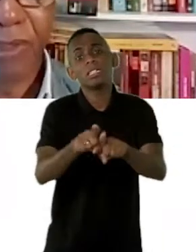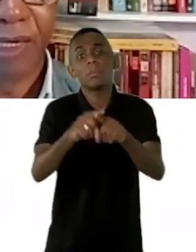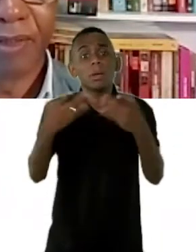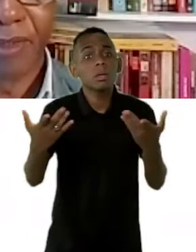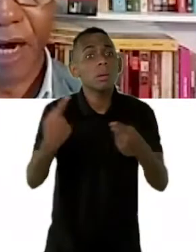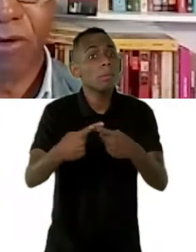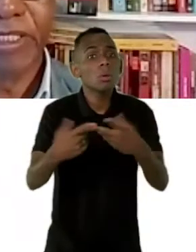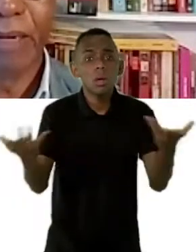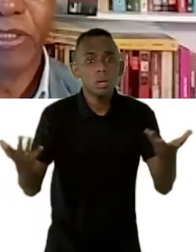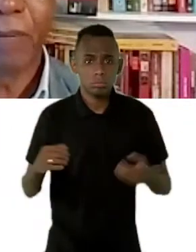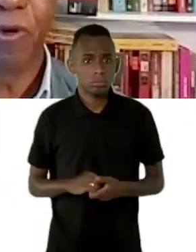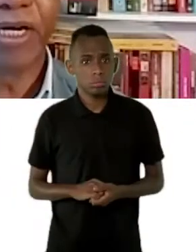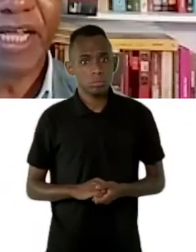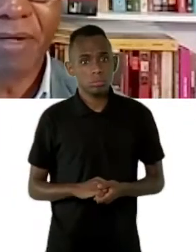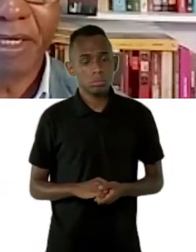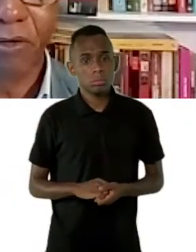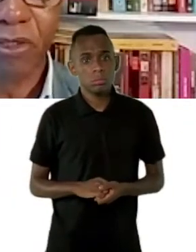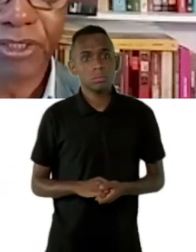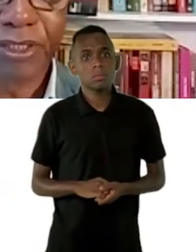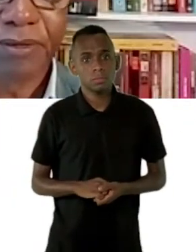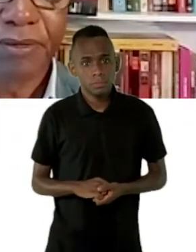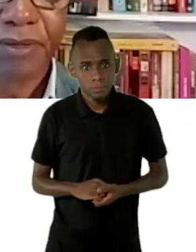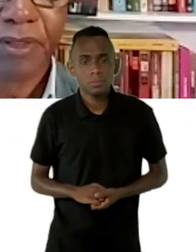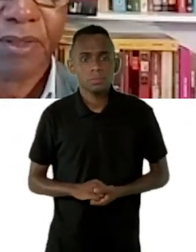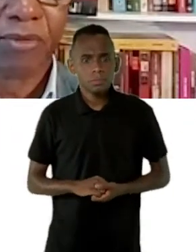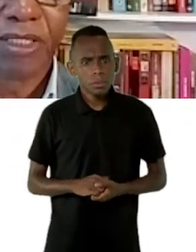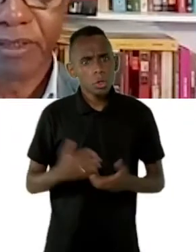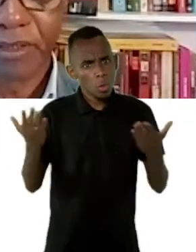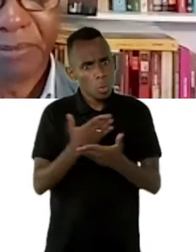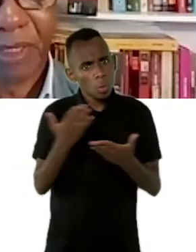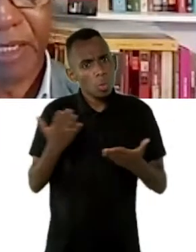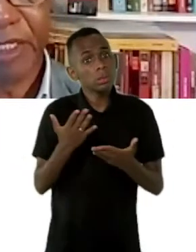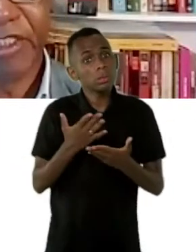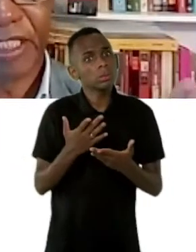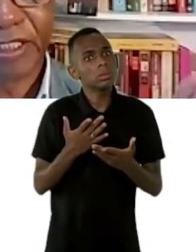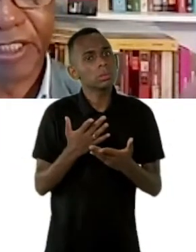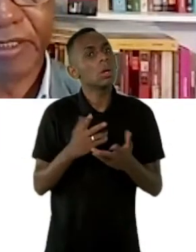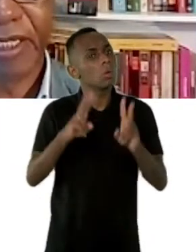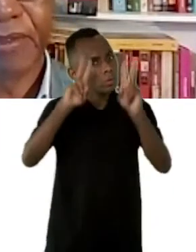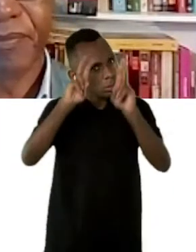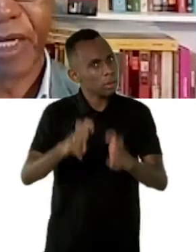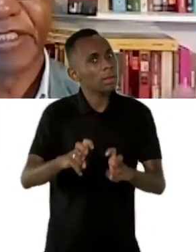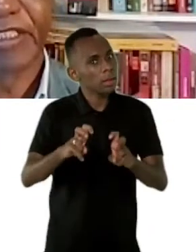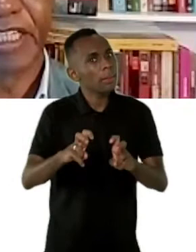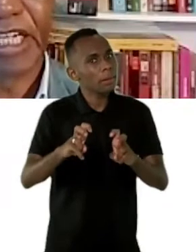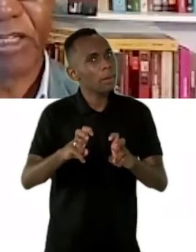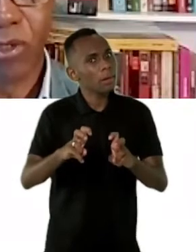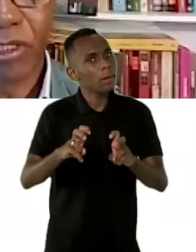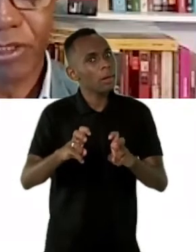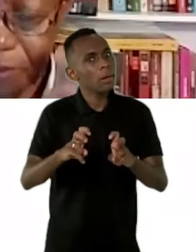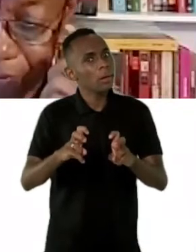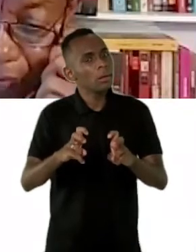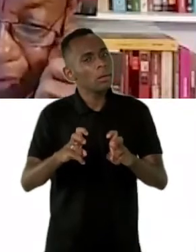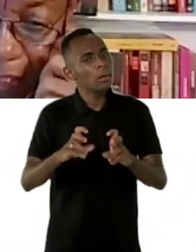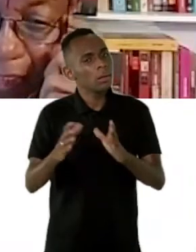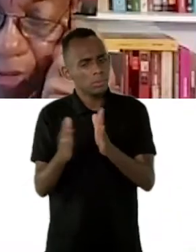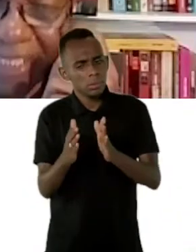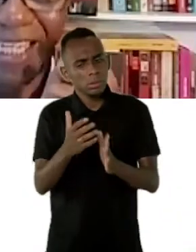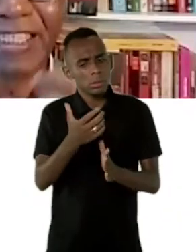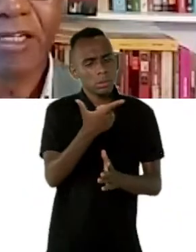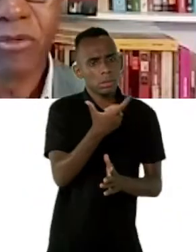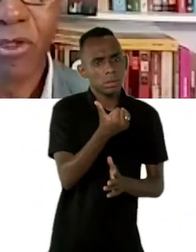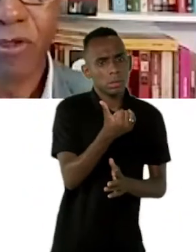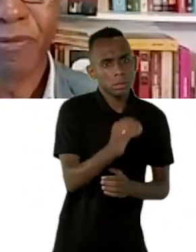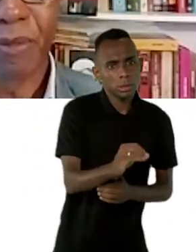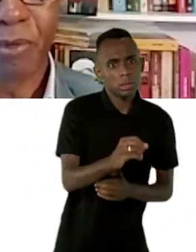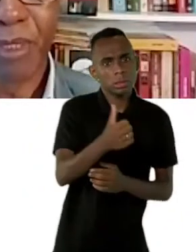Isso é algo que dá muita polêmica hoje, né? Porque ali de 60 a 62, a